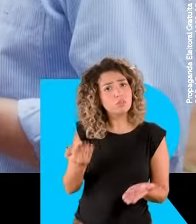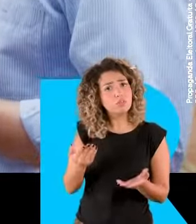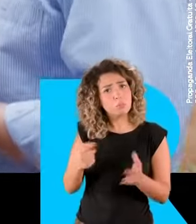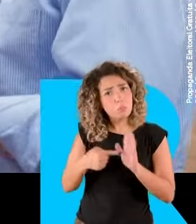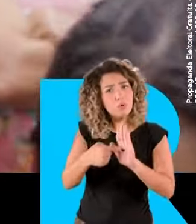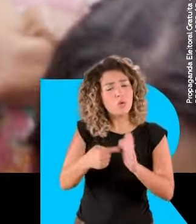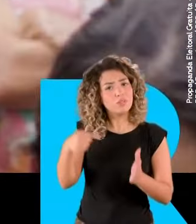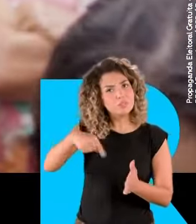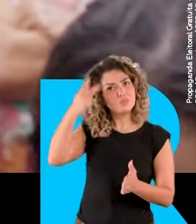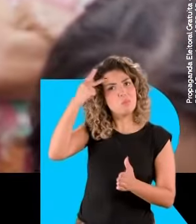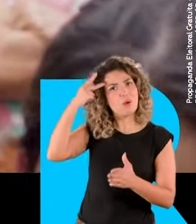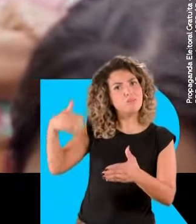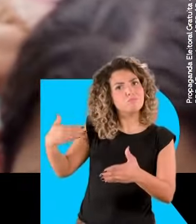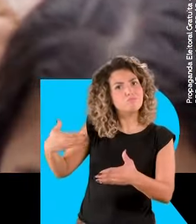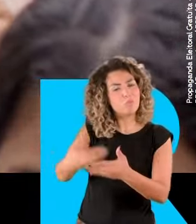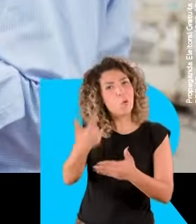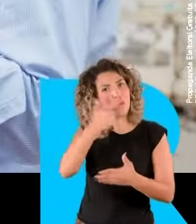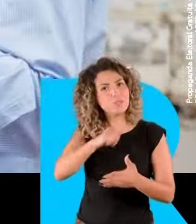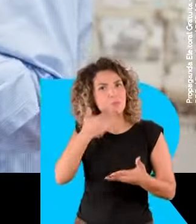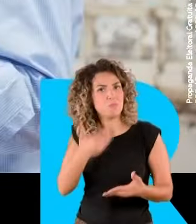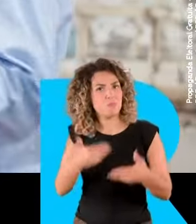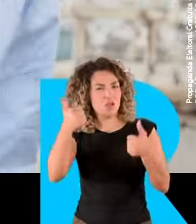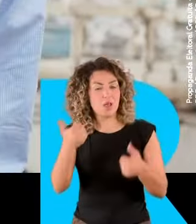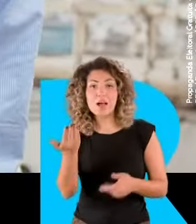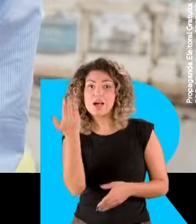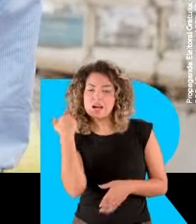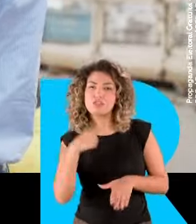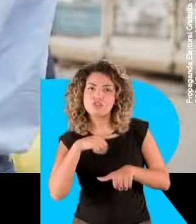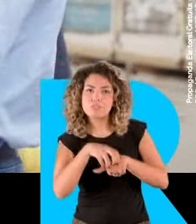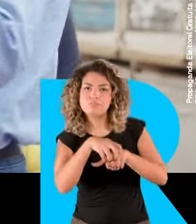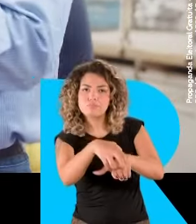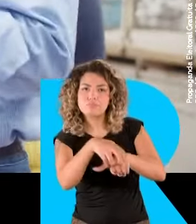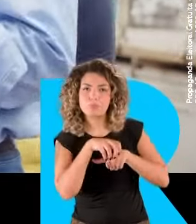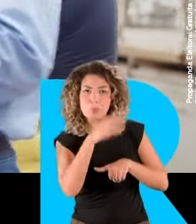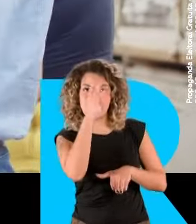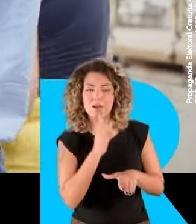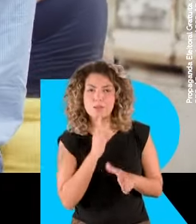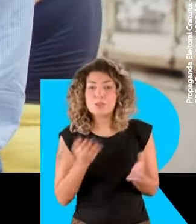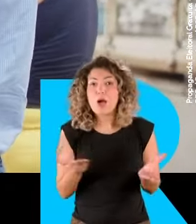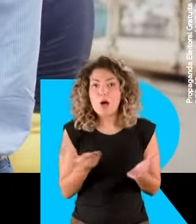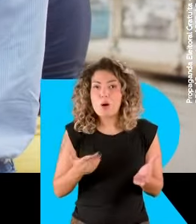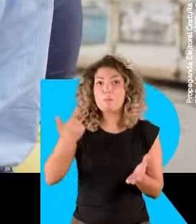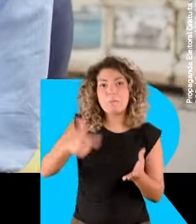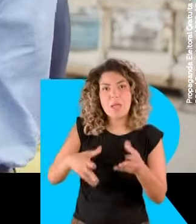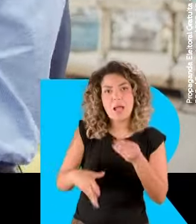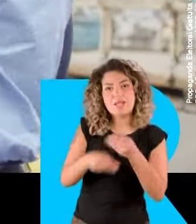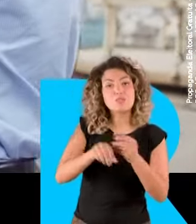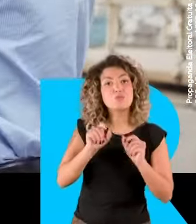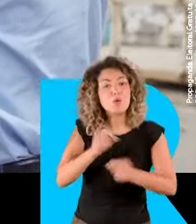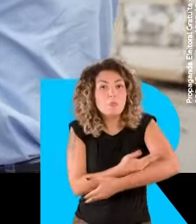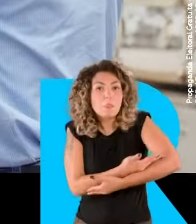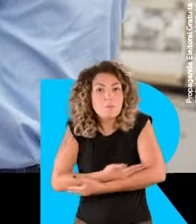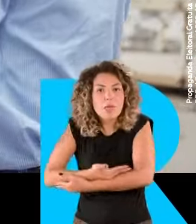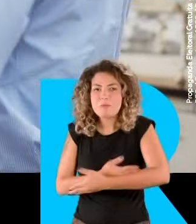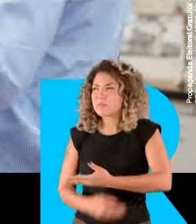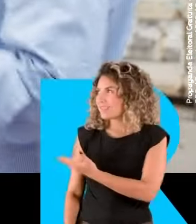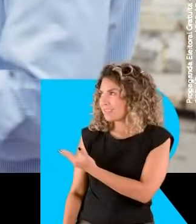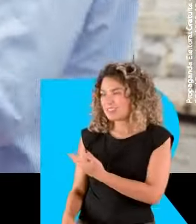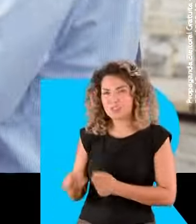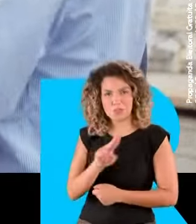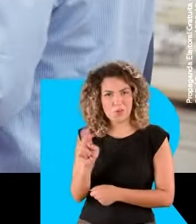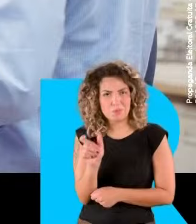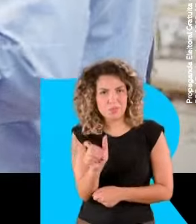para pessoas que foi um avanço que a cidade teve, né? A gente tinha o transporte escolar gratuito, aí eu implantei o transporte escolar gratuito Baby, que